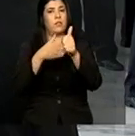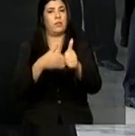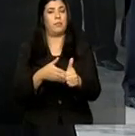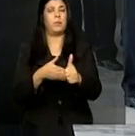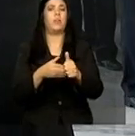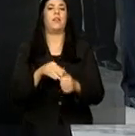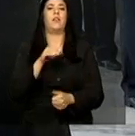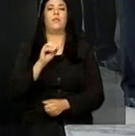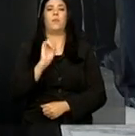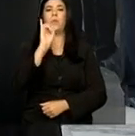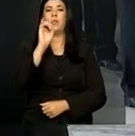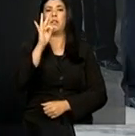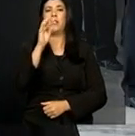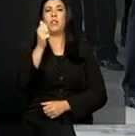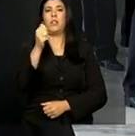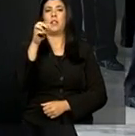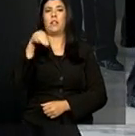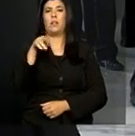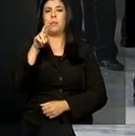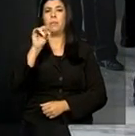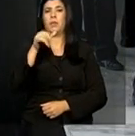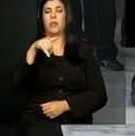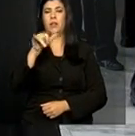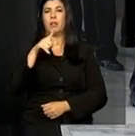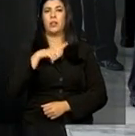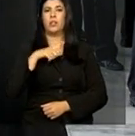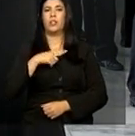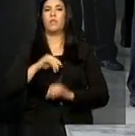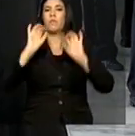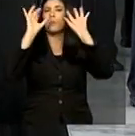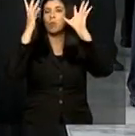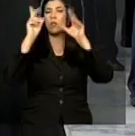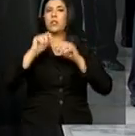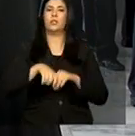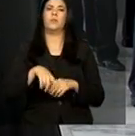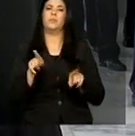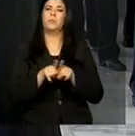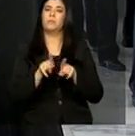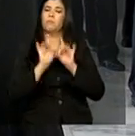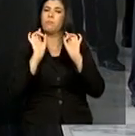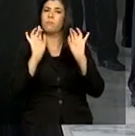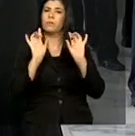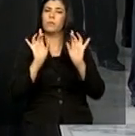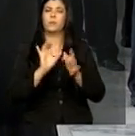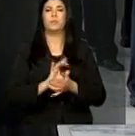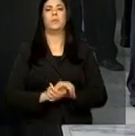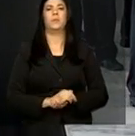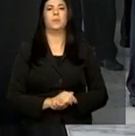delegações estrangeiras, parlamentares, ministros, entre outras autoridades.